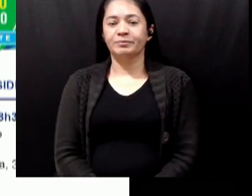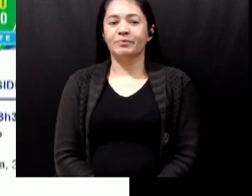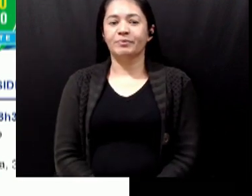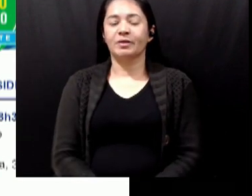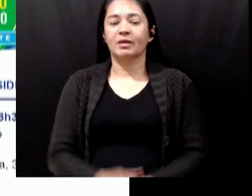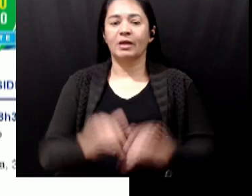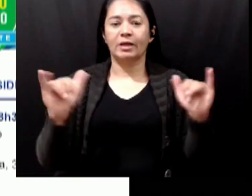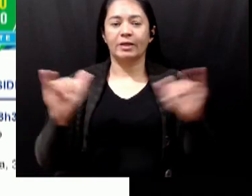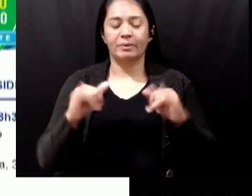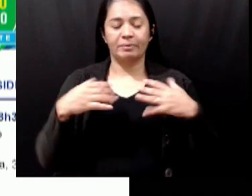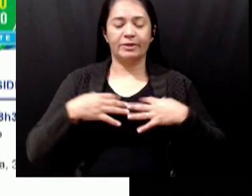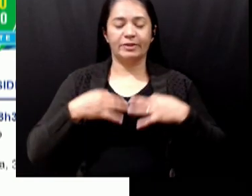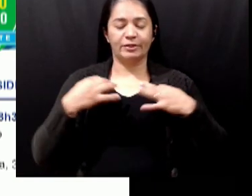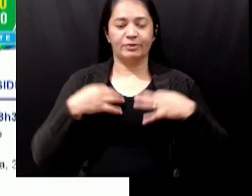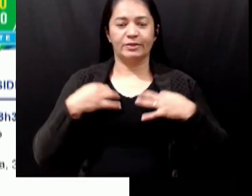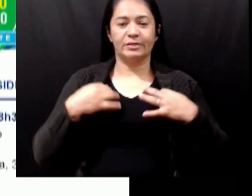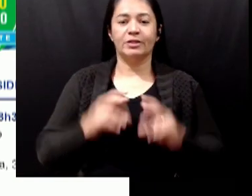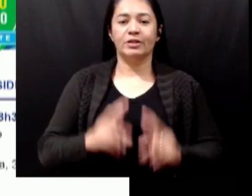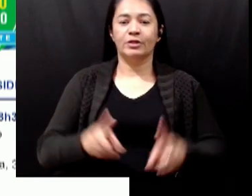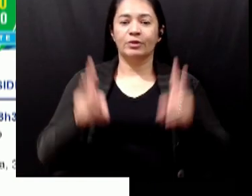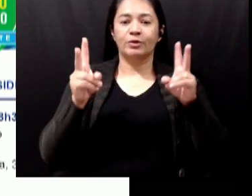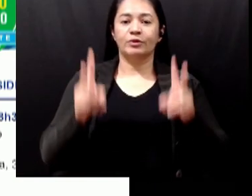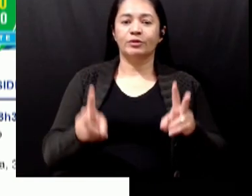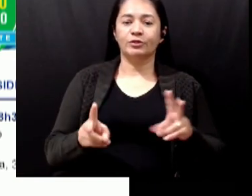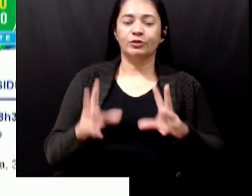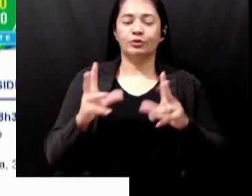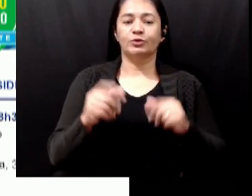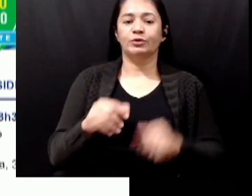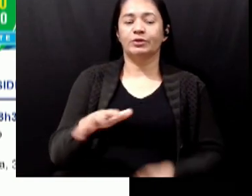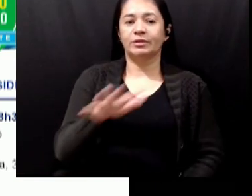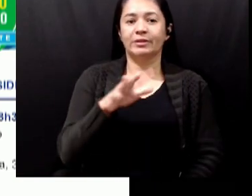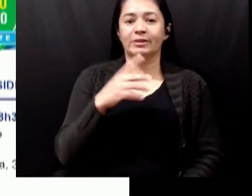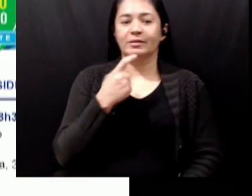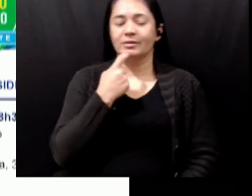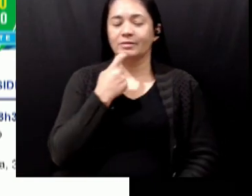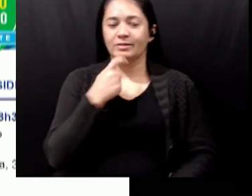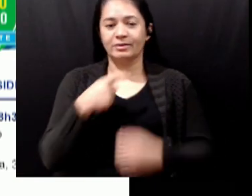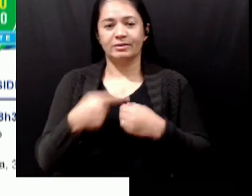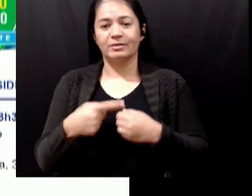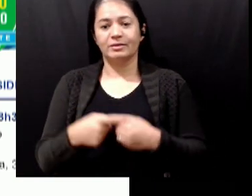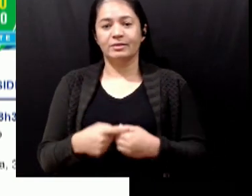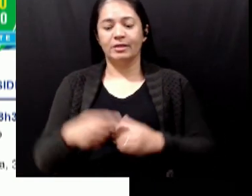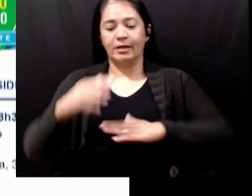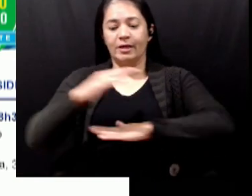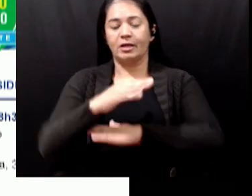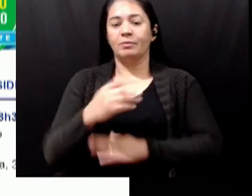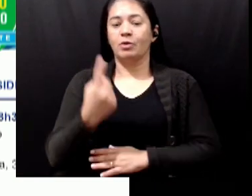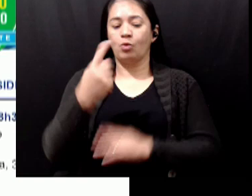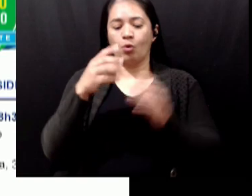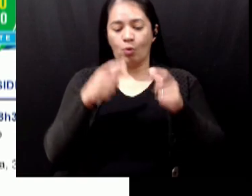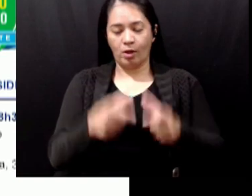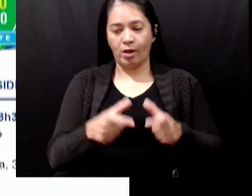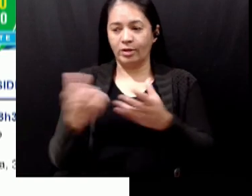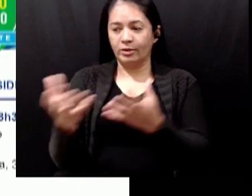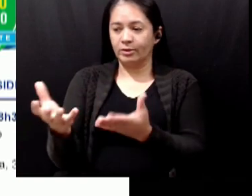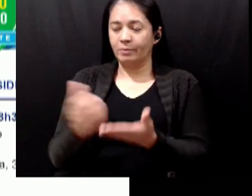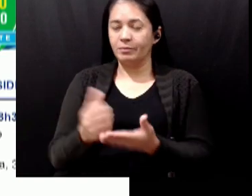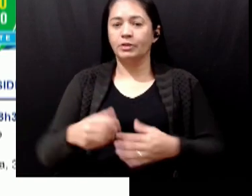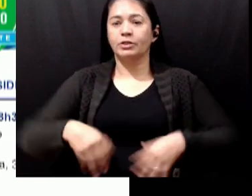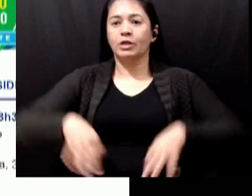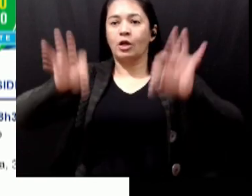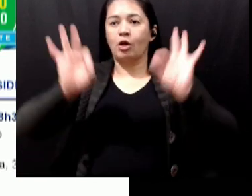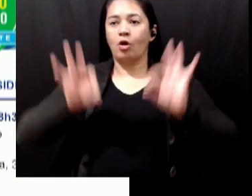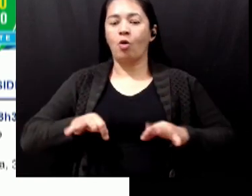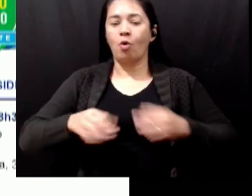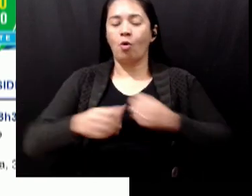que segue aqui por toda a cidade, e a Câmara é um dos pontos que está recolhendo aí cobertores, agasalhos